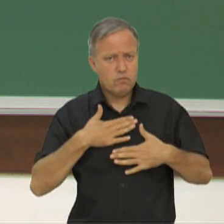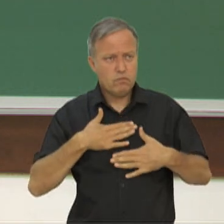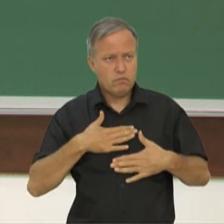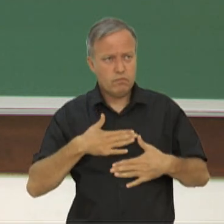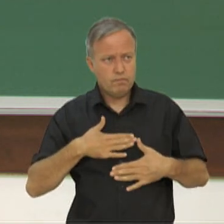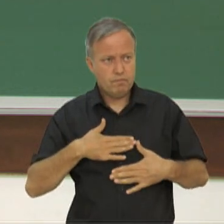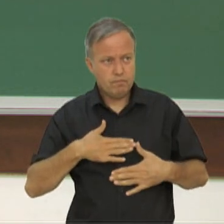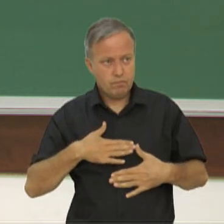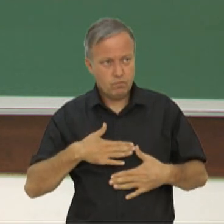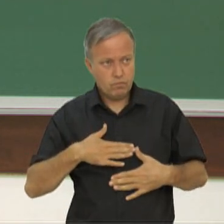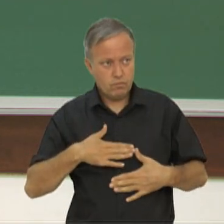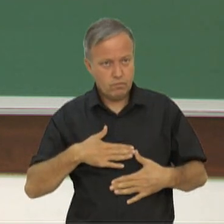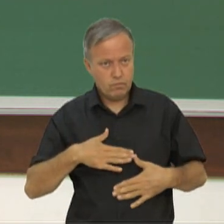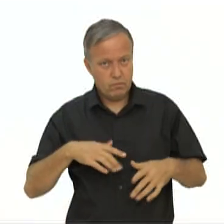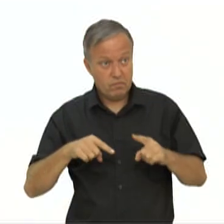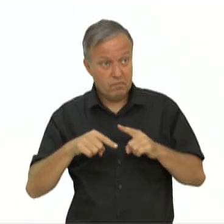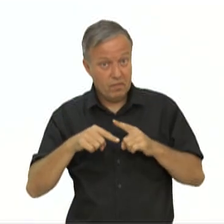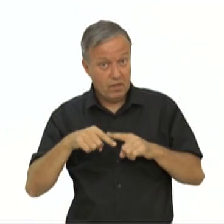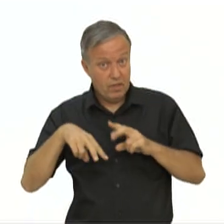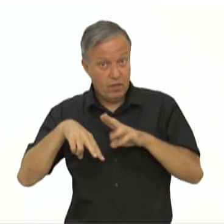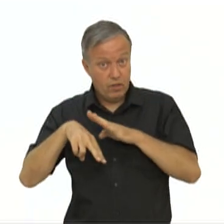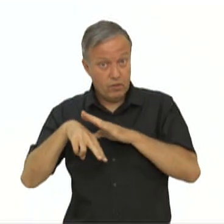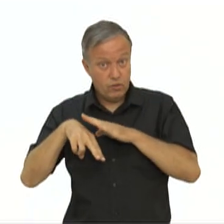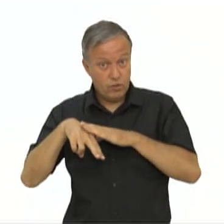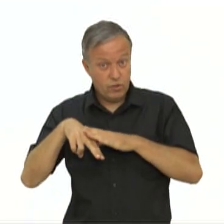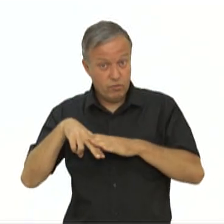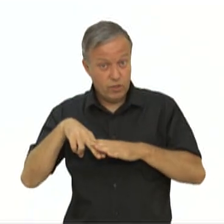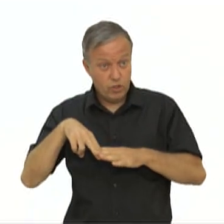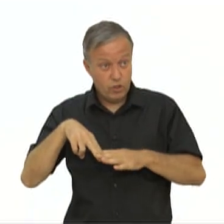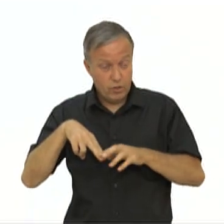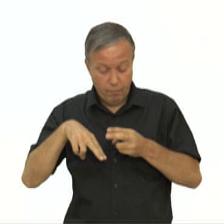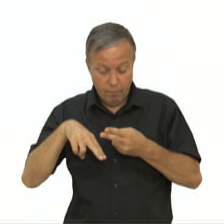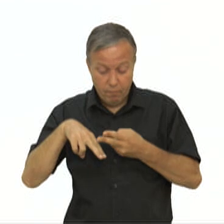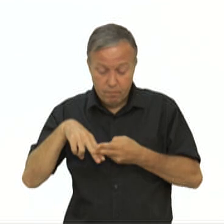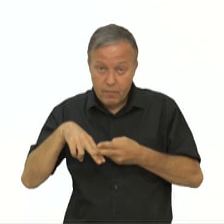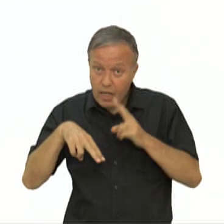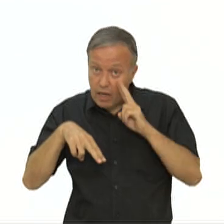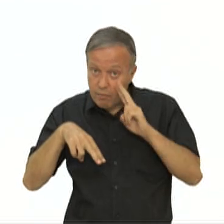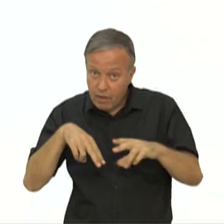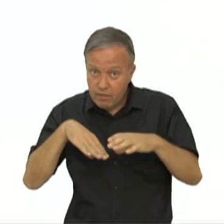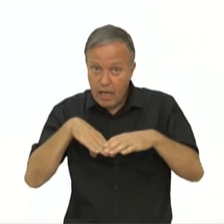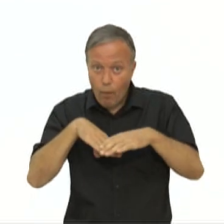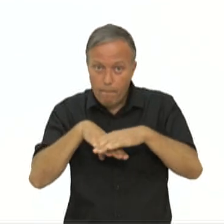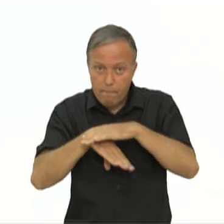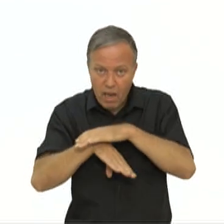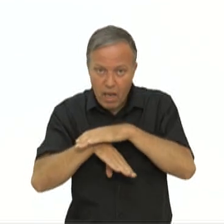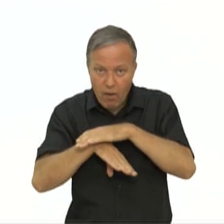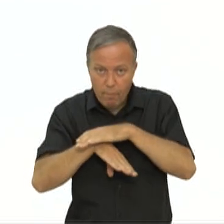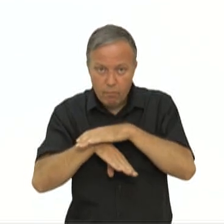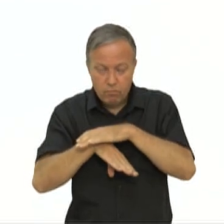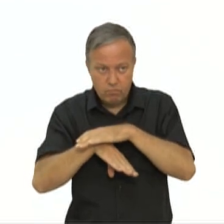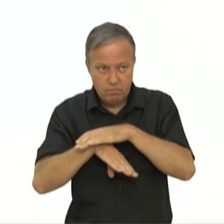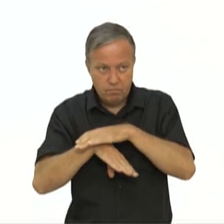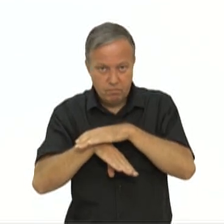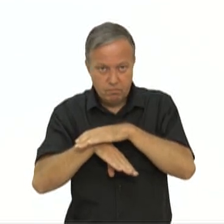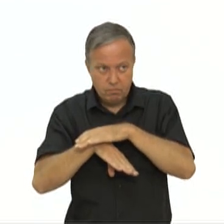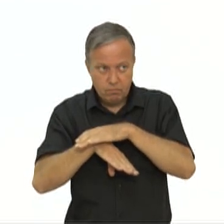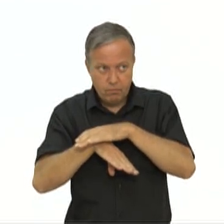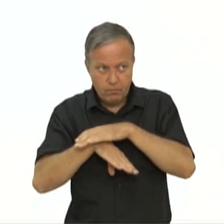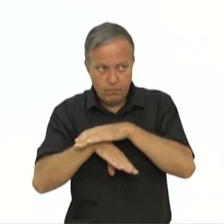o vestido já se tornou um pouquinho mais curto, né? Dava para ver os pés da bailarina, né? Por quê? Porque